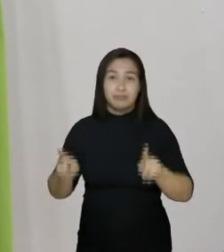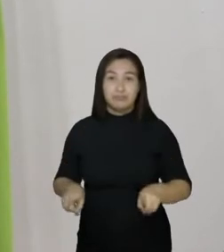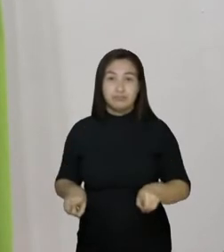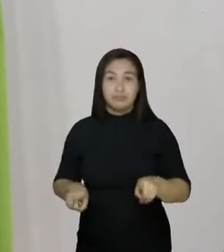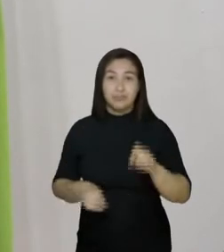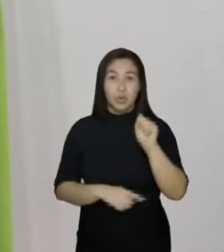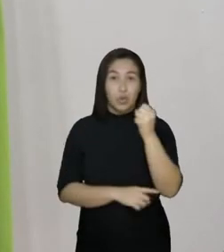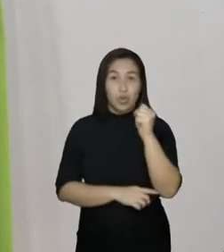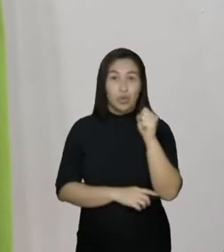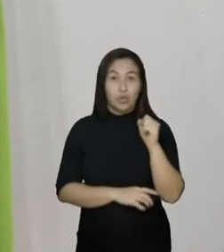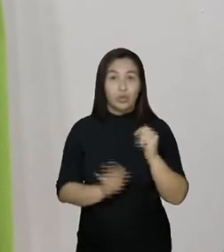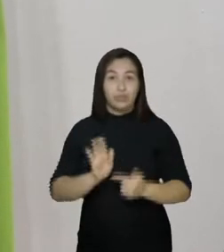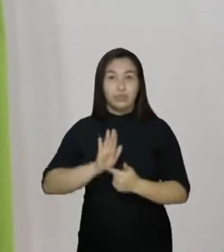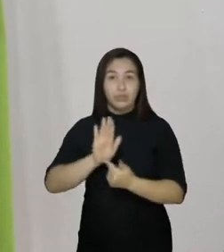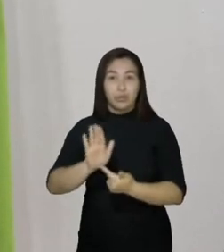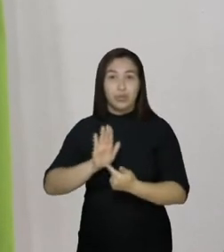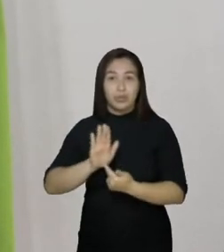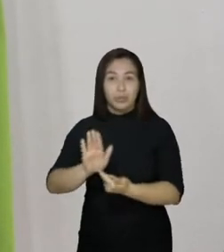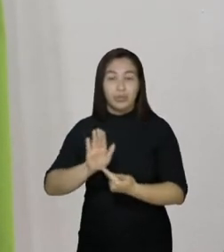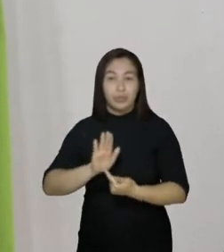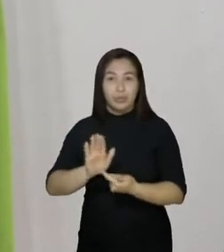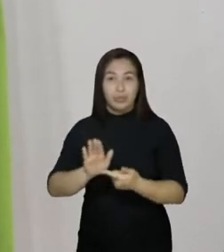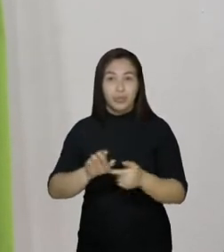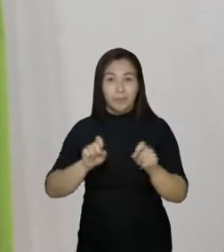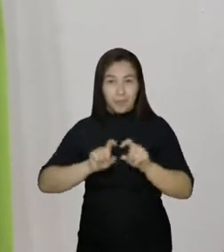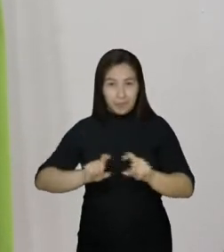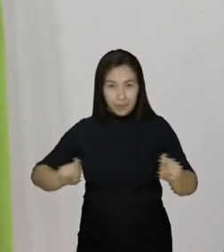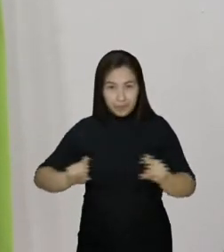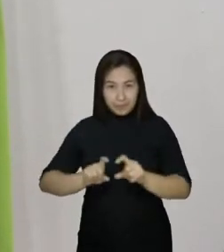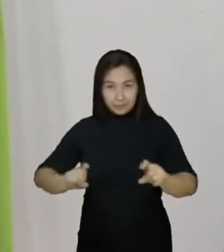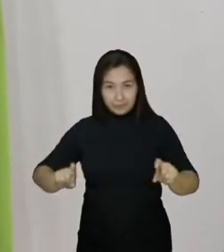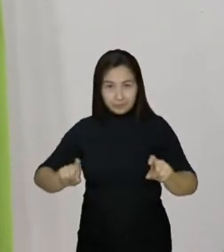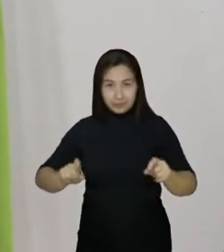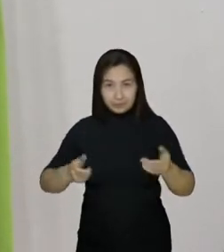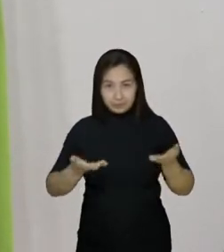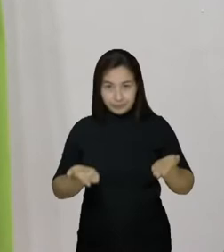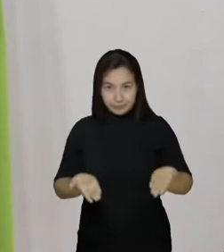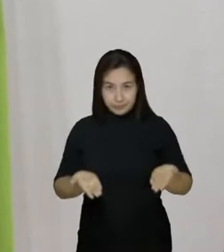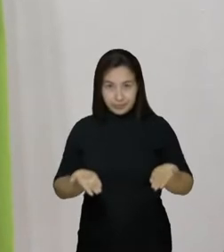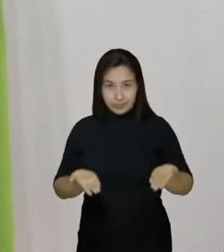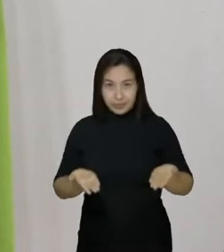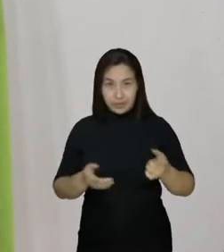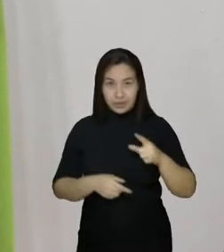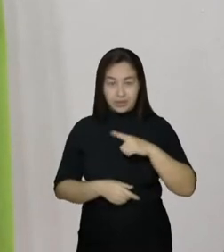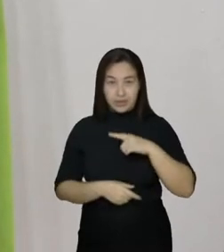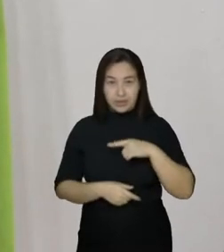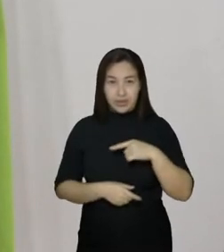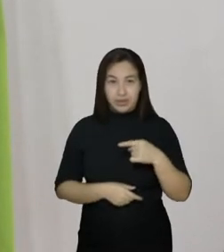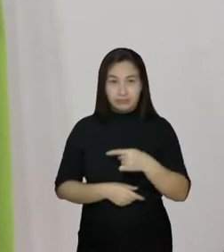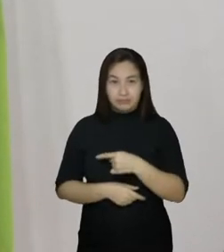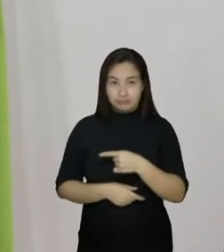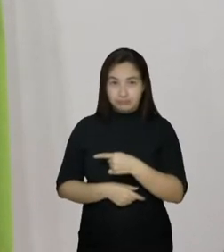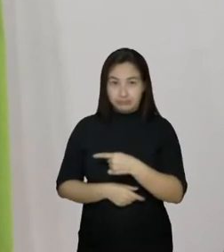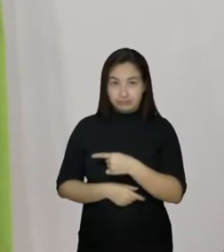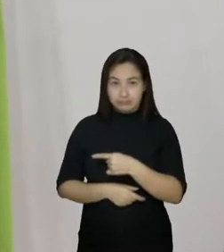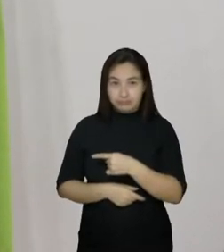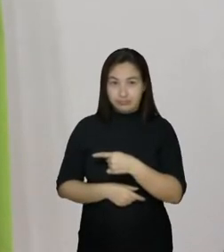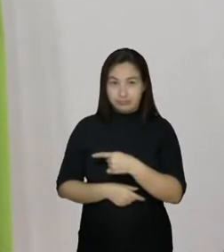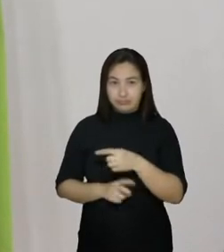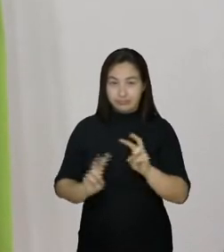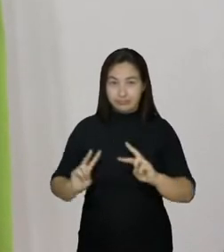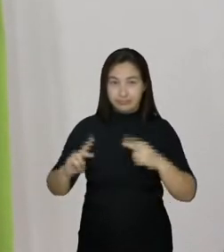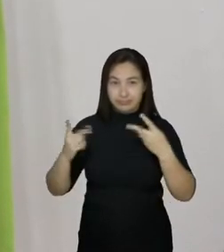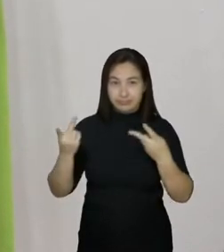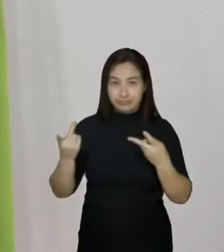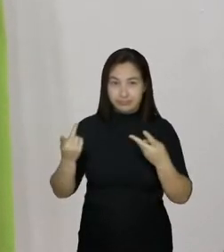aqui um deputado, aparece um e-mail aqui embaixo também, que é o meio de comunicação entre nós, parlamentares, e você, cidadão comum,